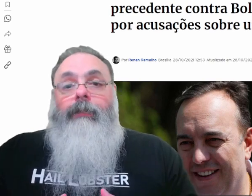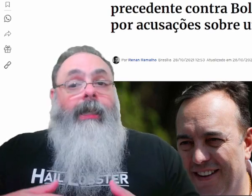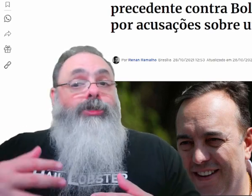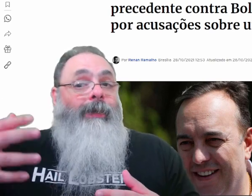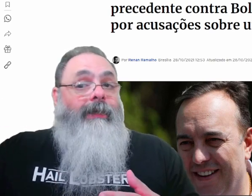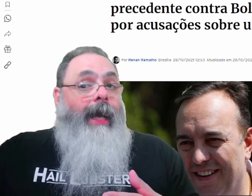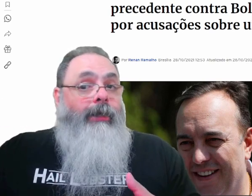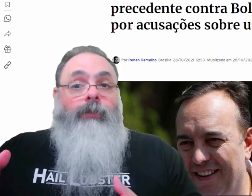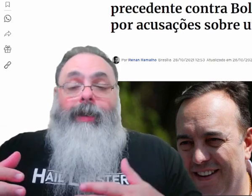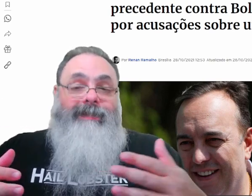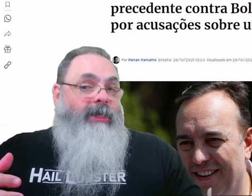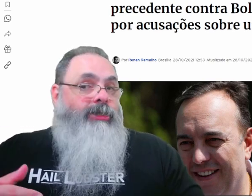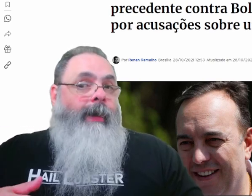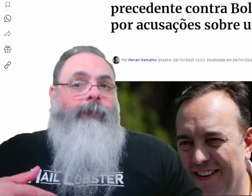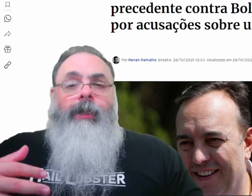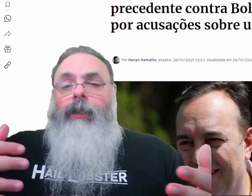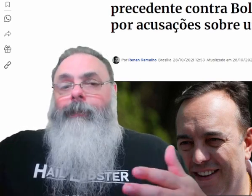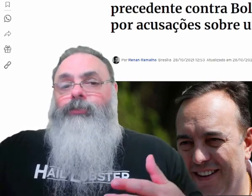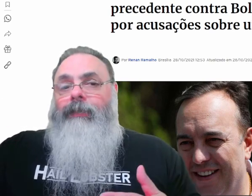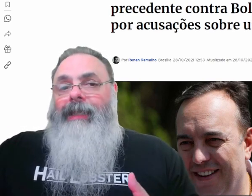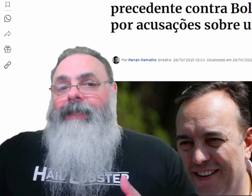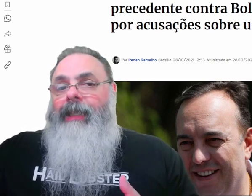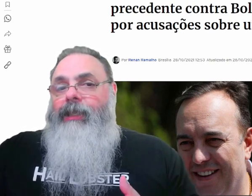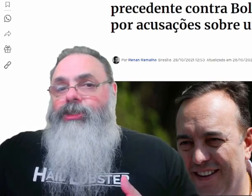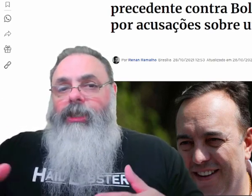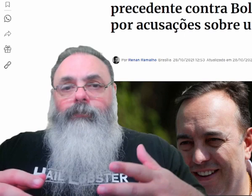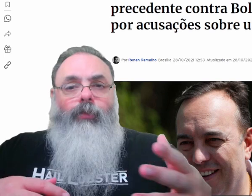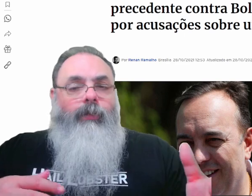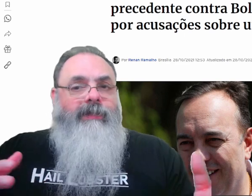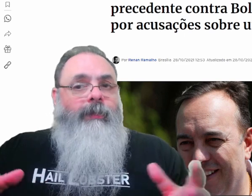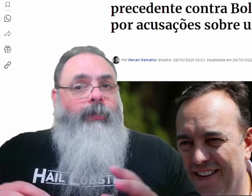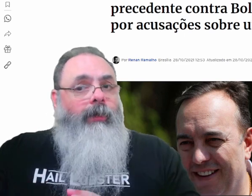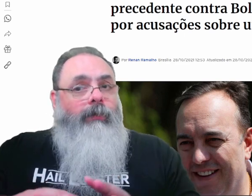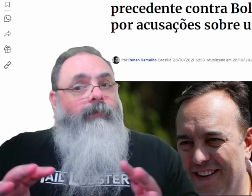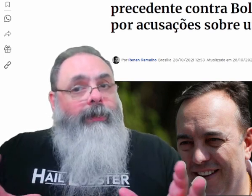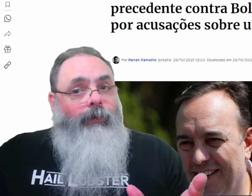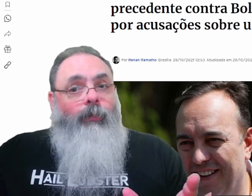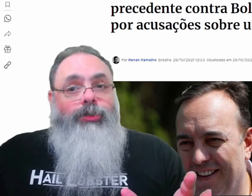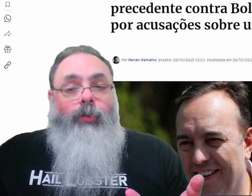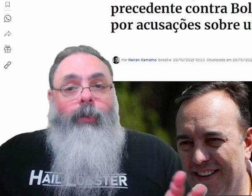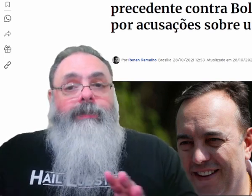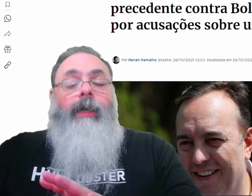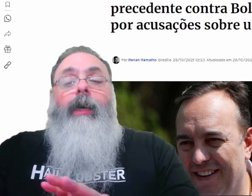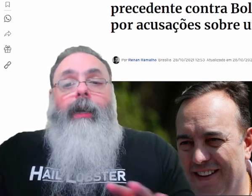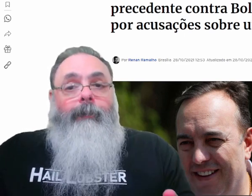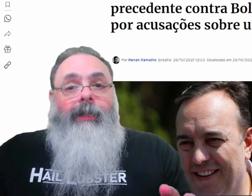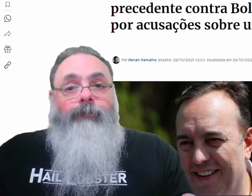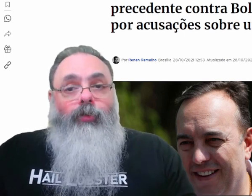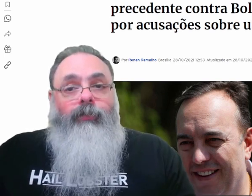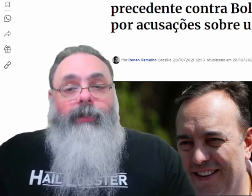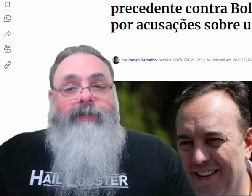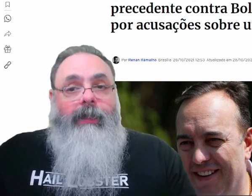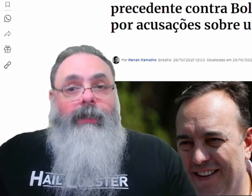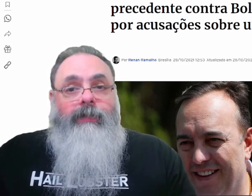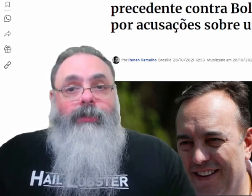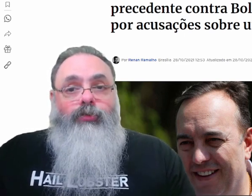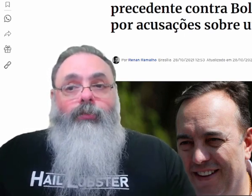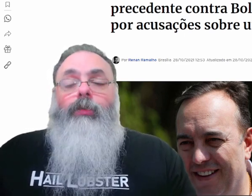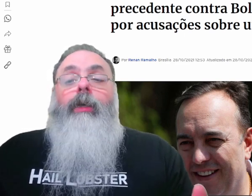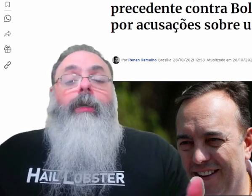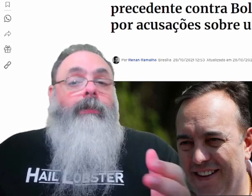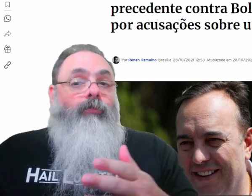a inelegibilidade não cassar chapa mas tornar inelegível ou coisa assim poderia ter inventado um monte de coisa acabar absorvendo